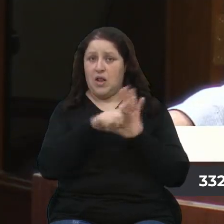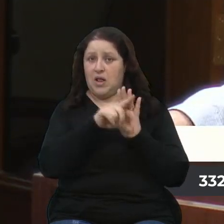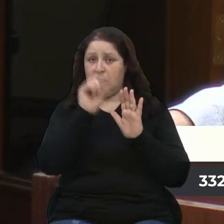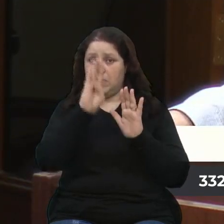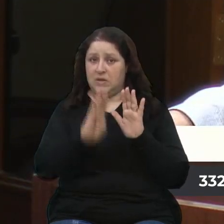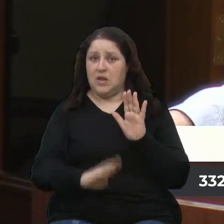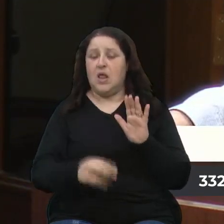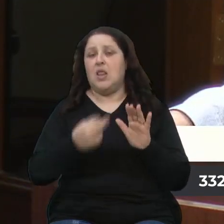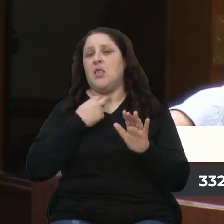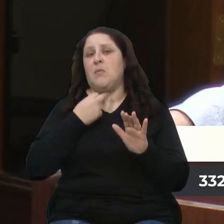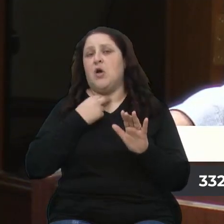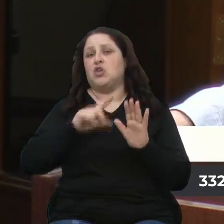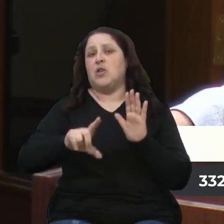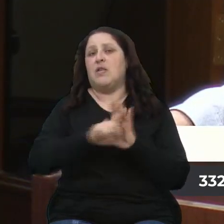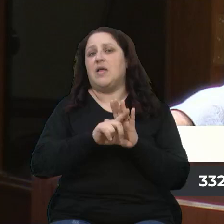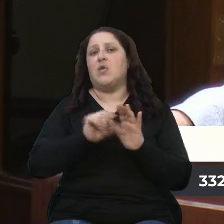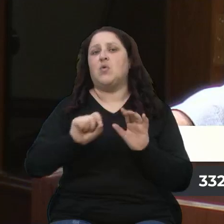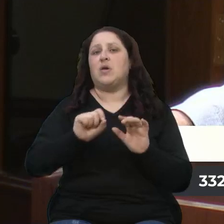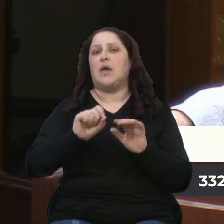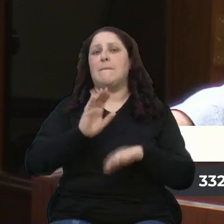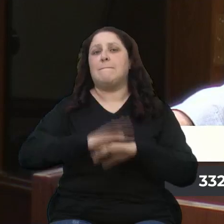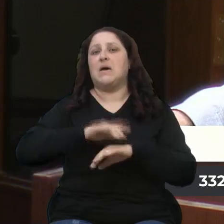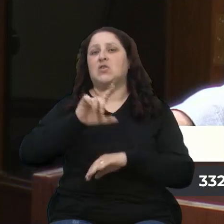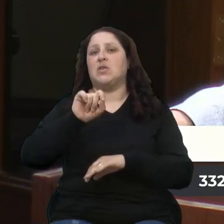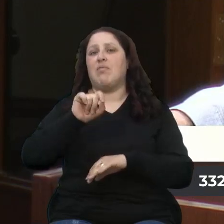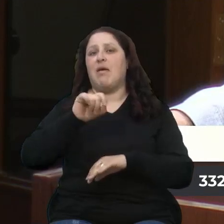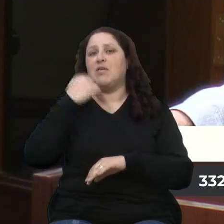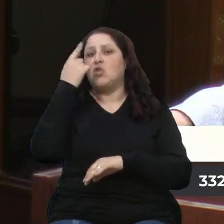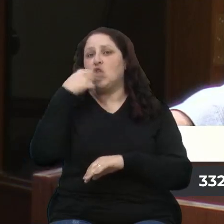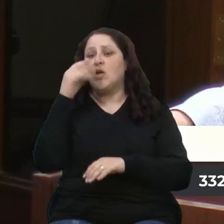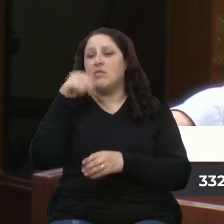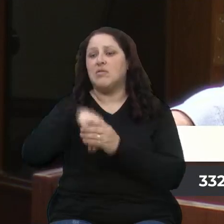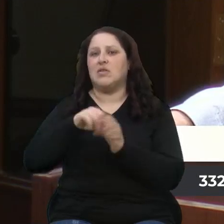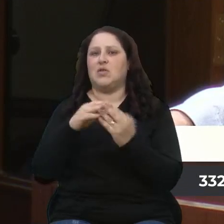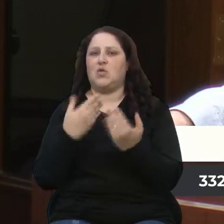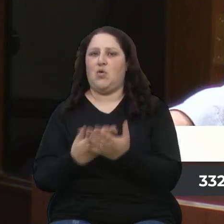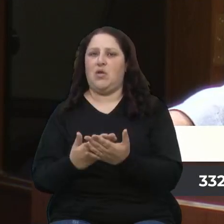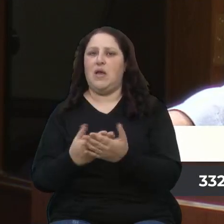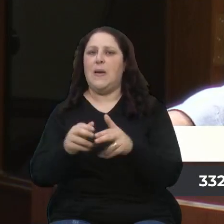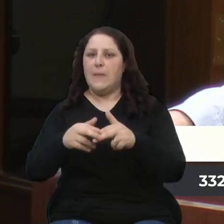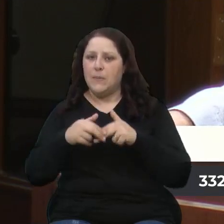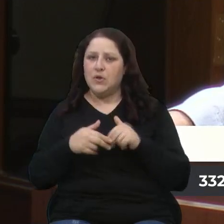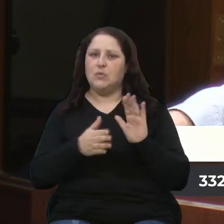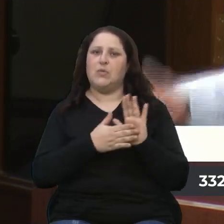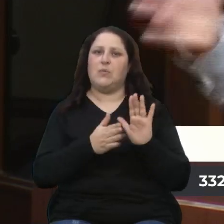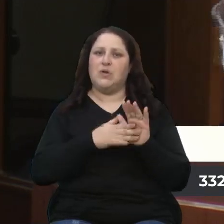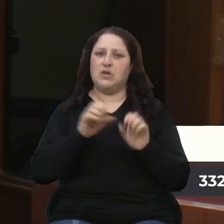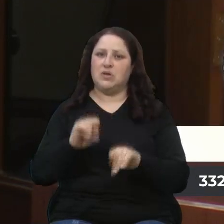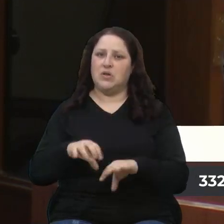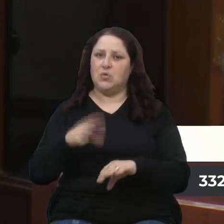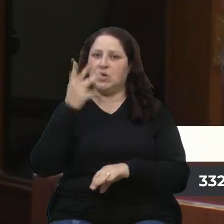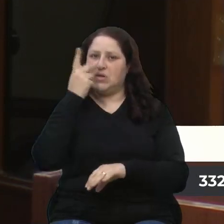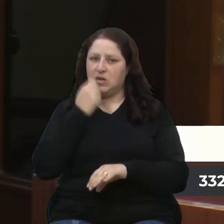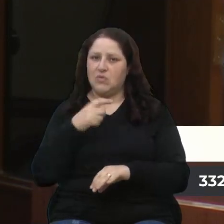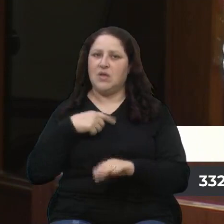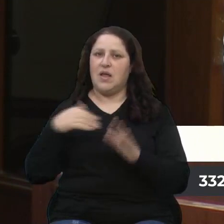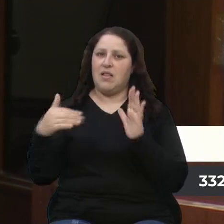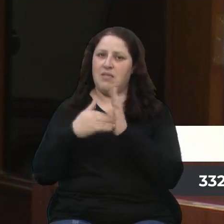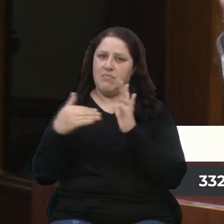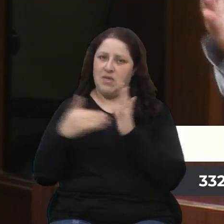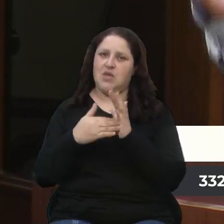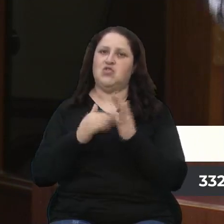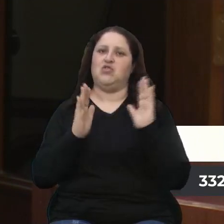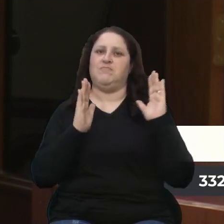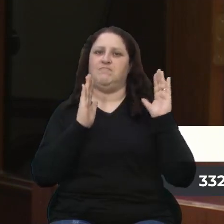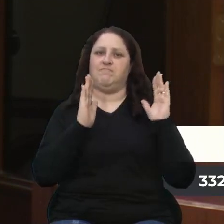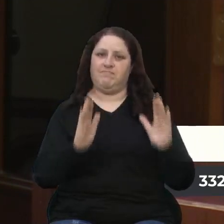uma criança fique mais de 10 horas numa escola. Por isso que eu proponho educação infantil nesse limite. Nesse sentido, a